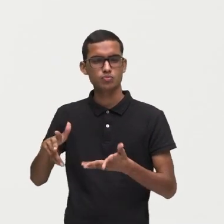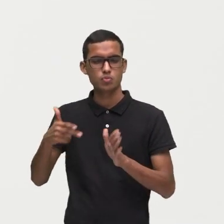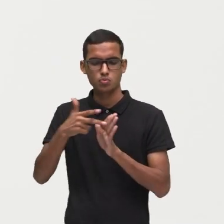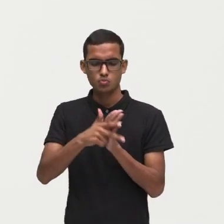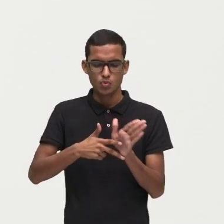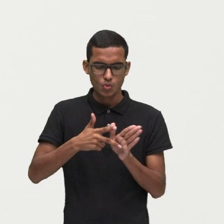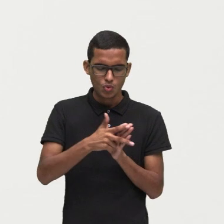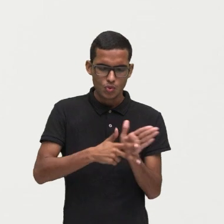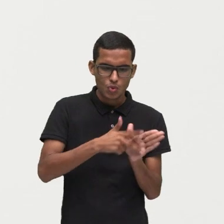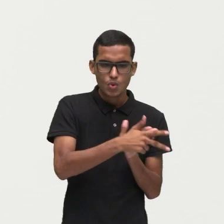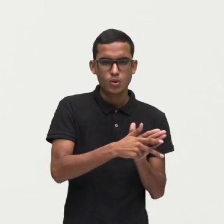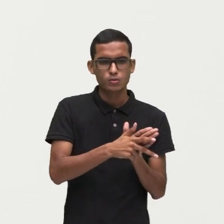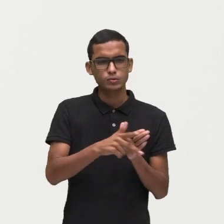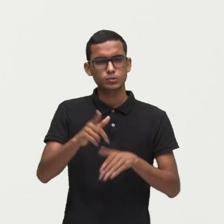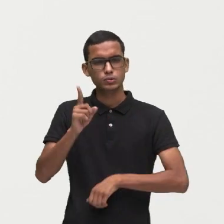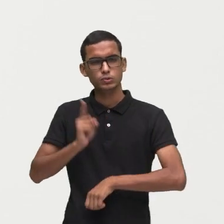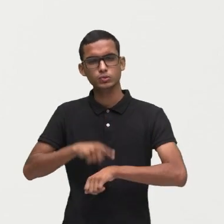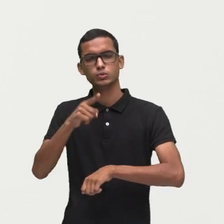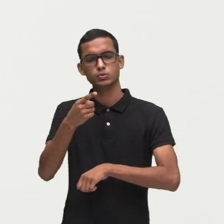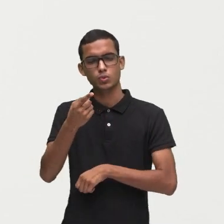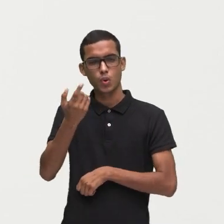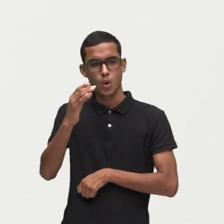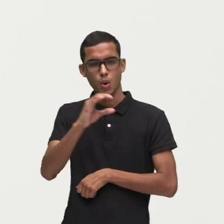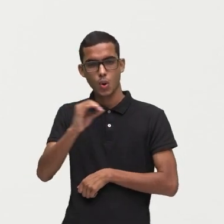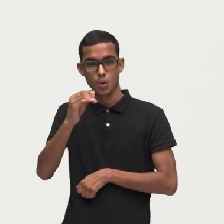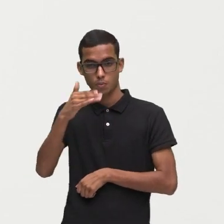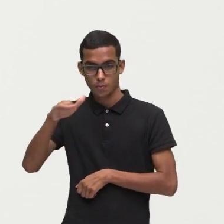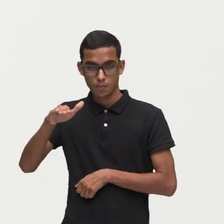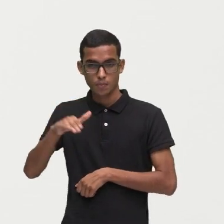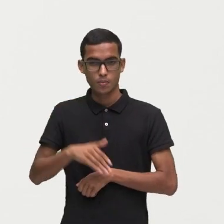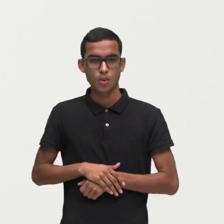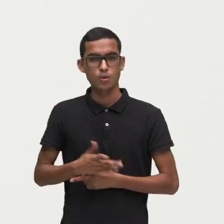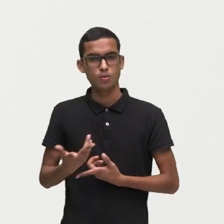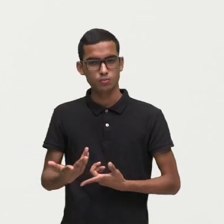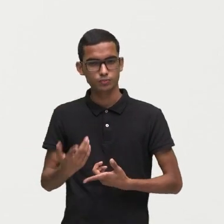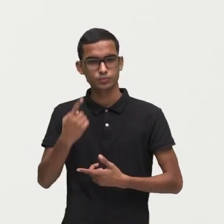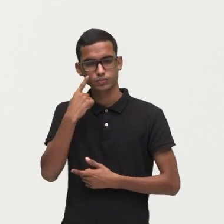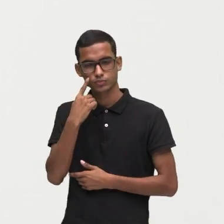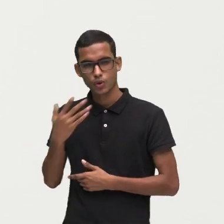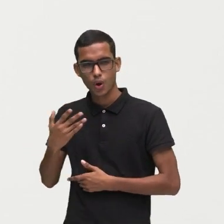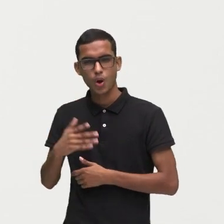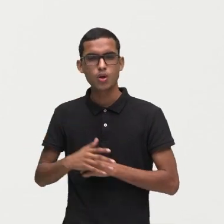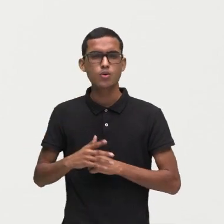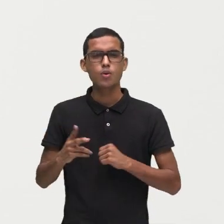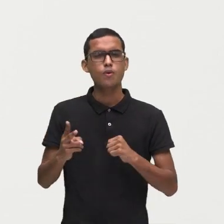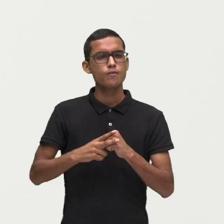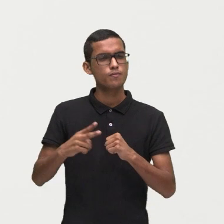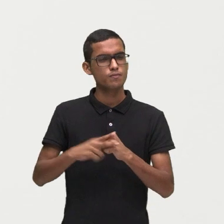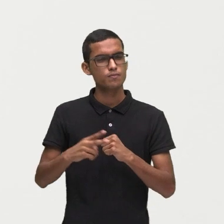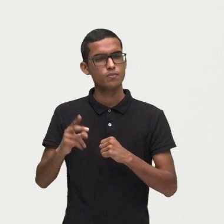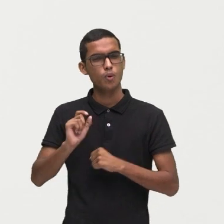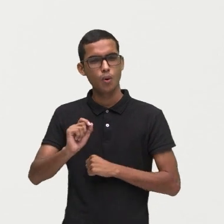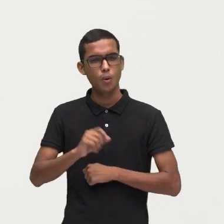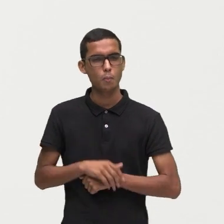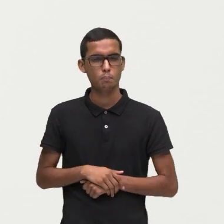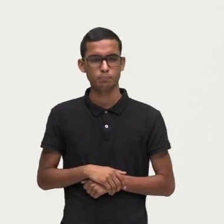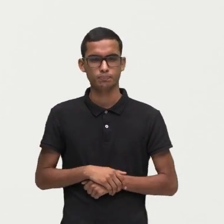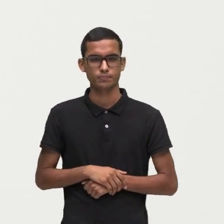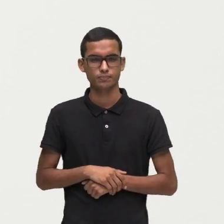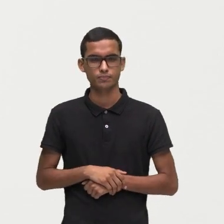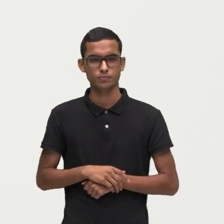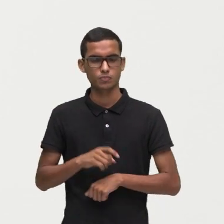um verbo conjugado, di el tiempo verbal. Então, estou falando para vocês que nessa frase aqui, los